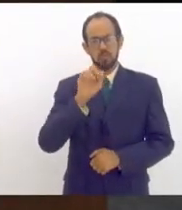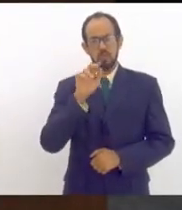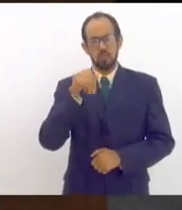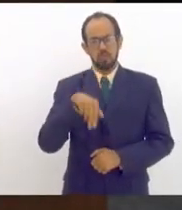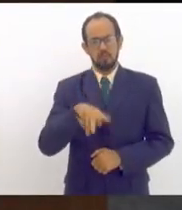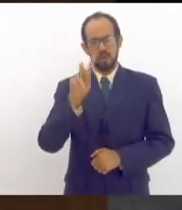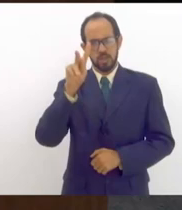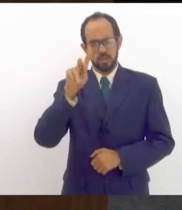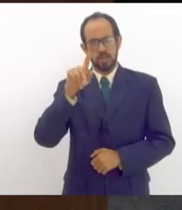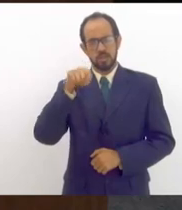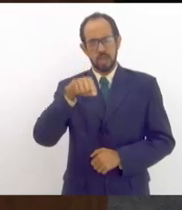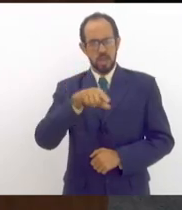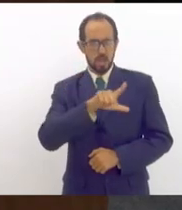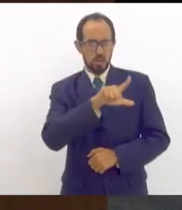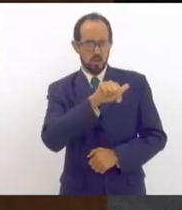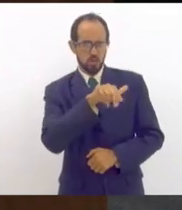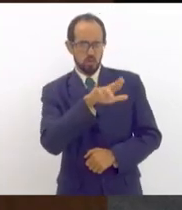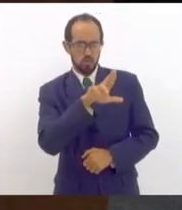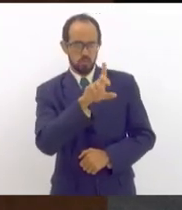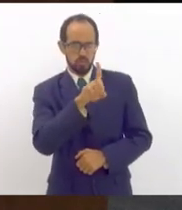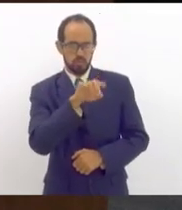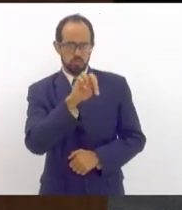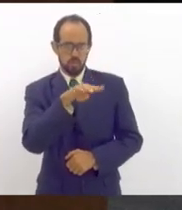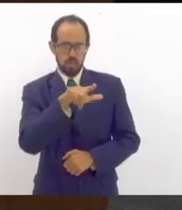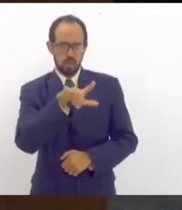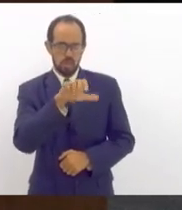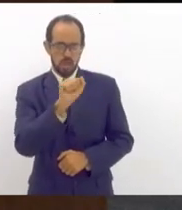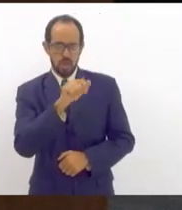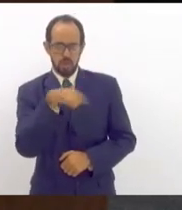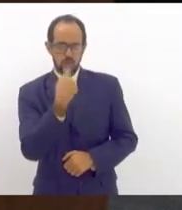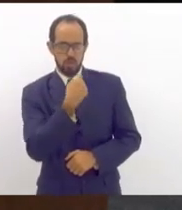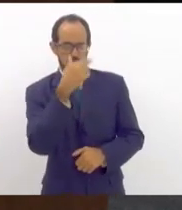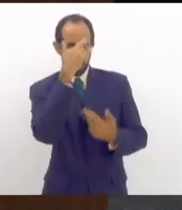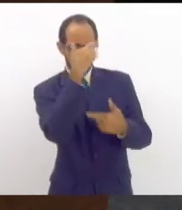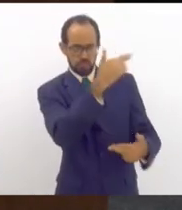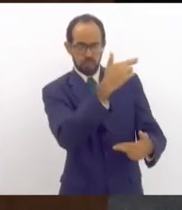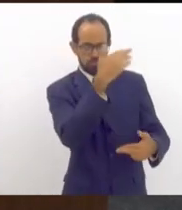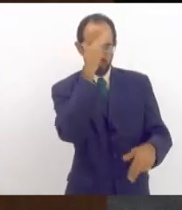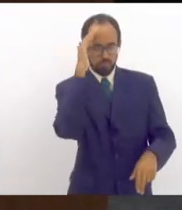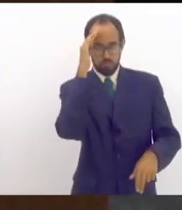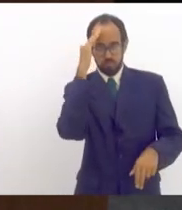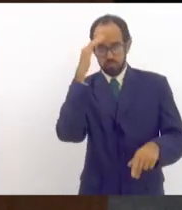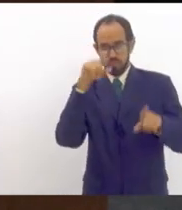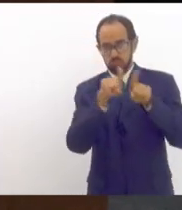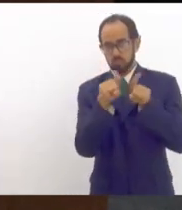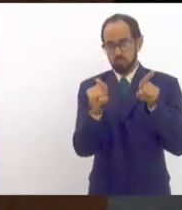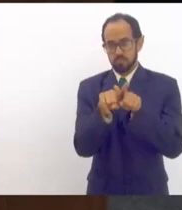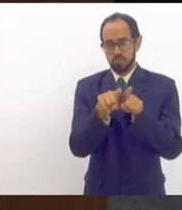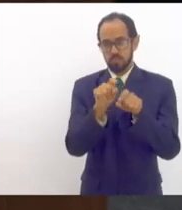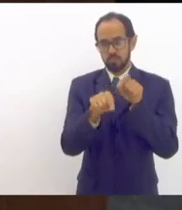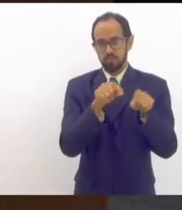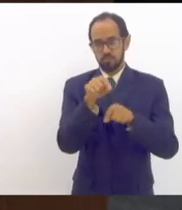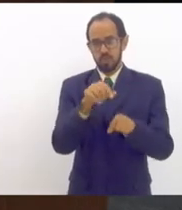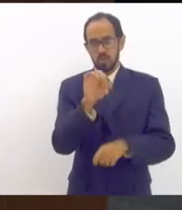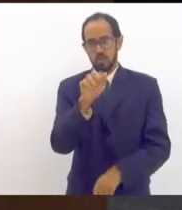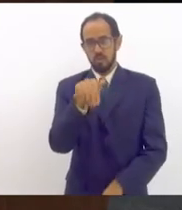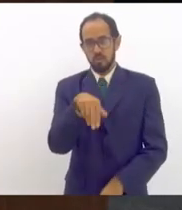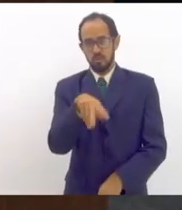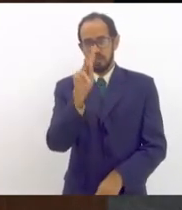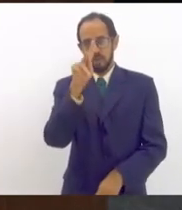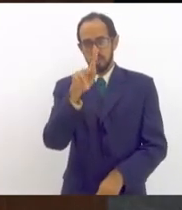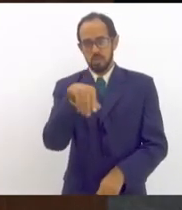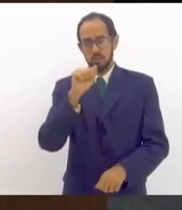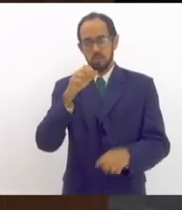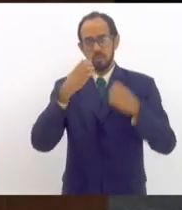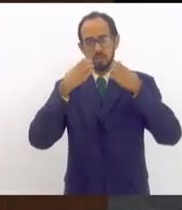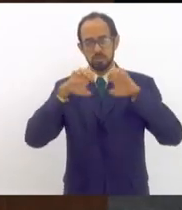Ludmila a gente respeita o trabalho da Ludmila entende também senhora Presidente o funk como uma expressão